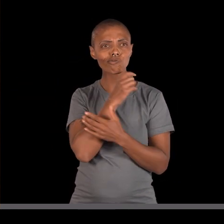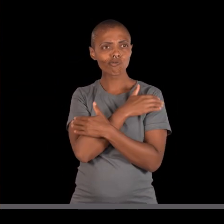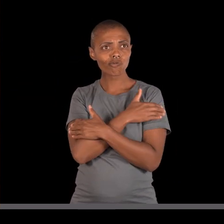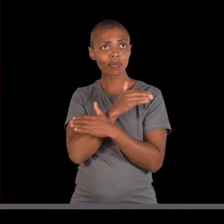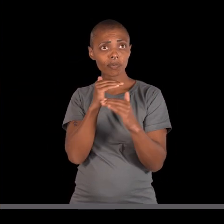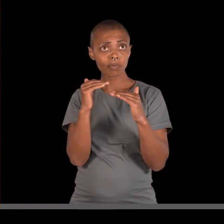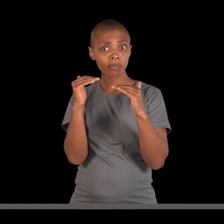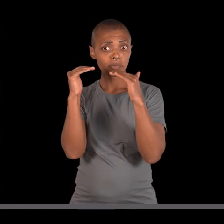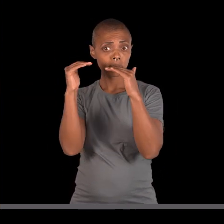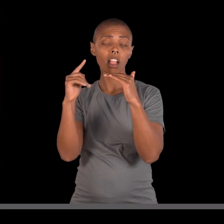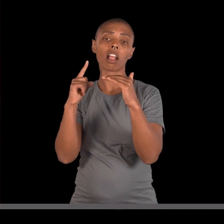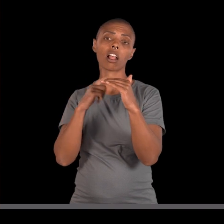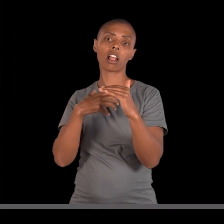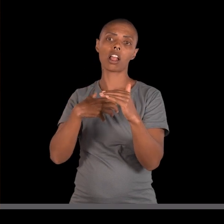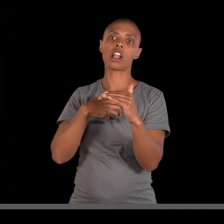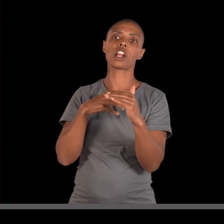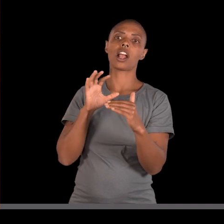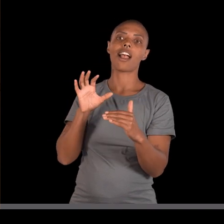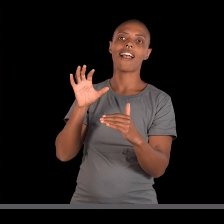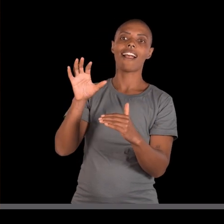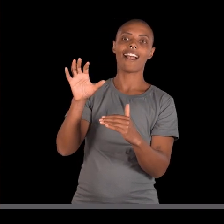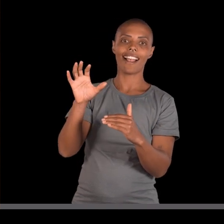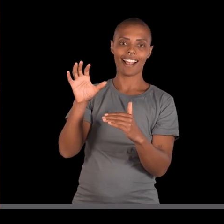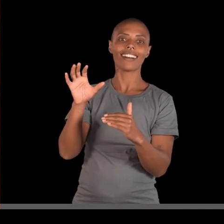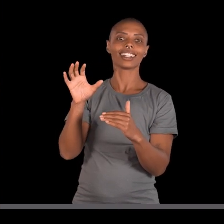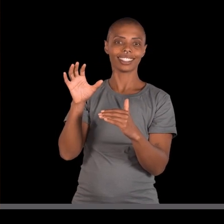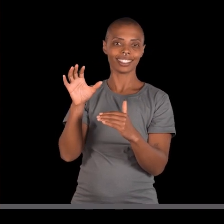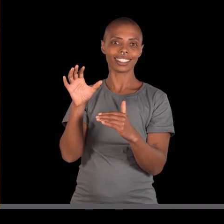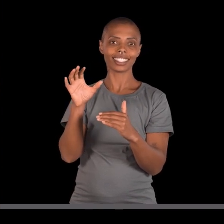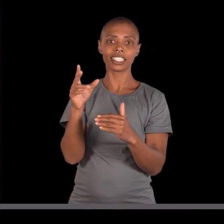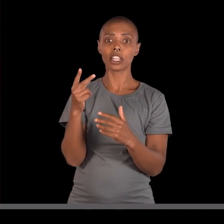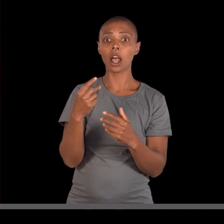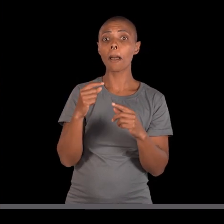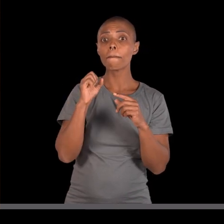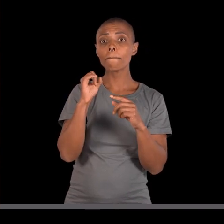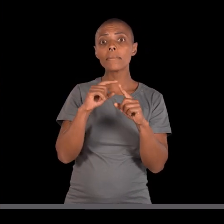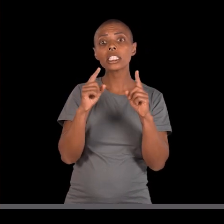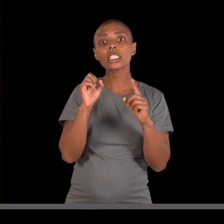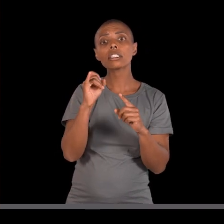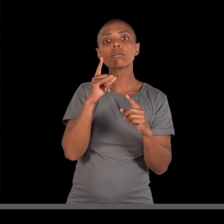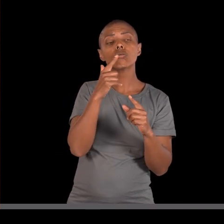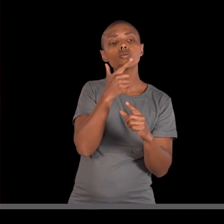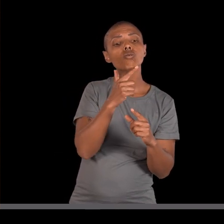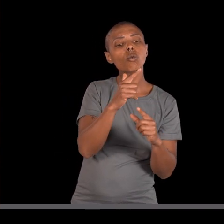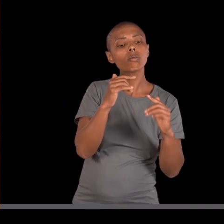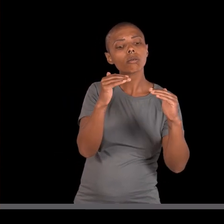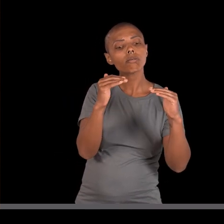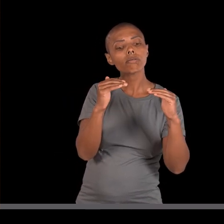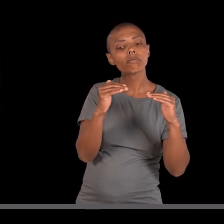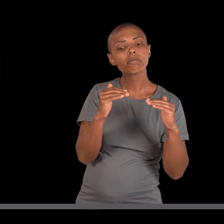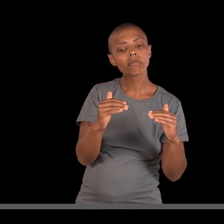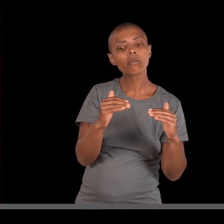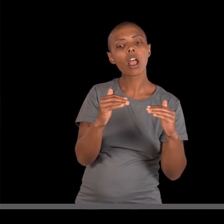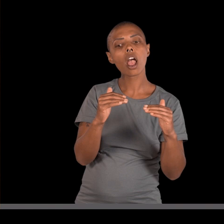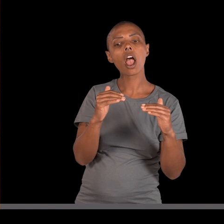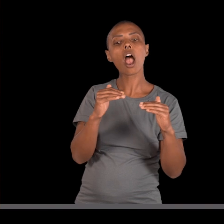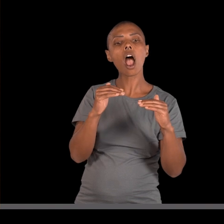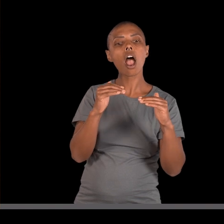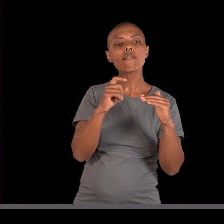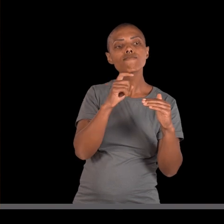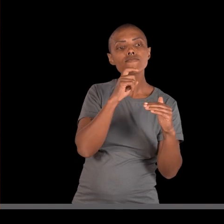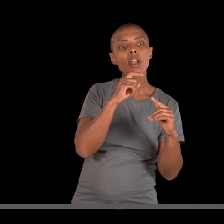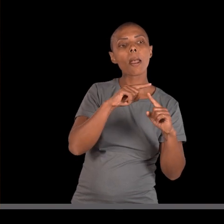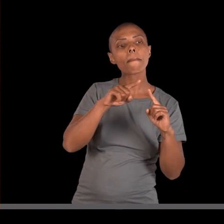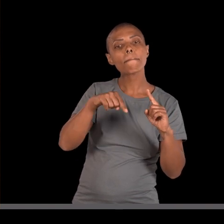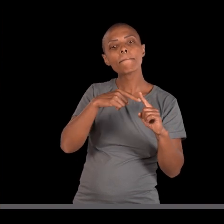nos climas polares e subpolares você vai ter a tundra, né? Nos climas subpolar e temperado você